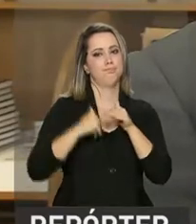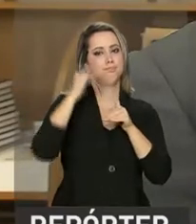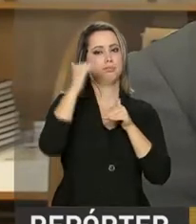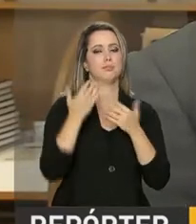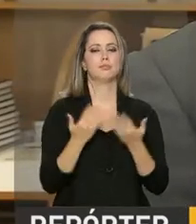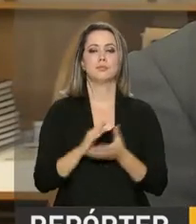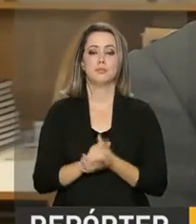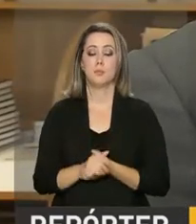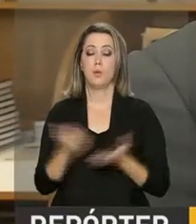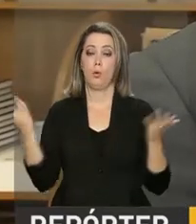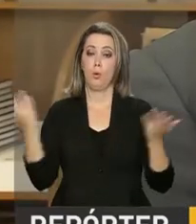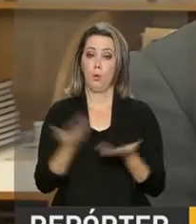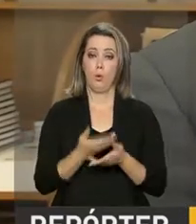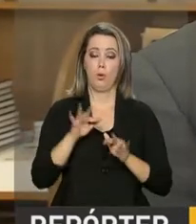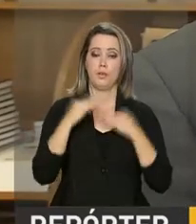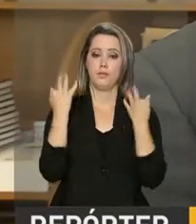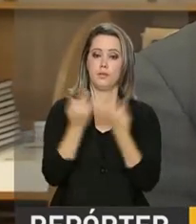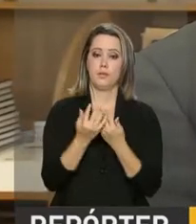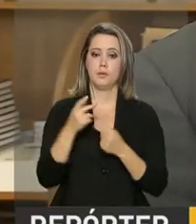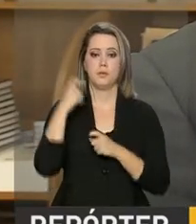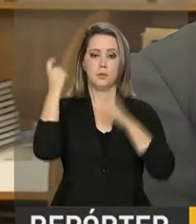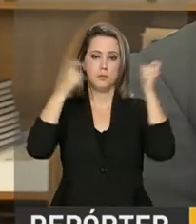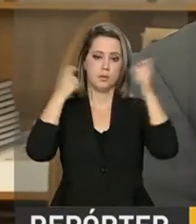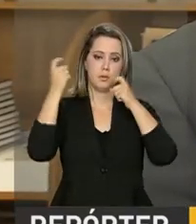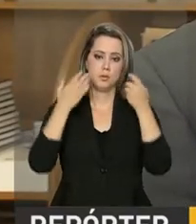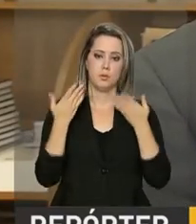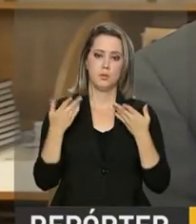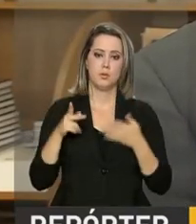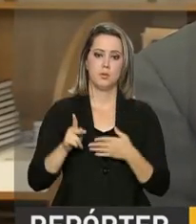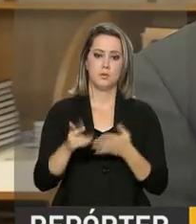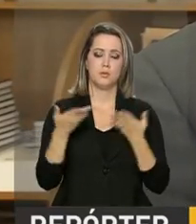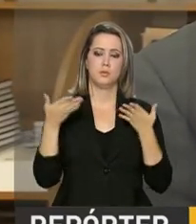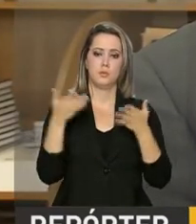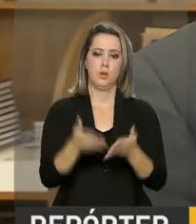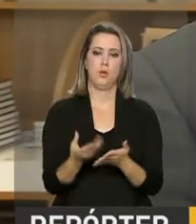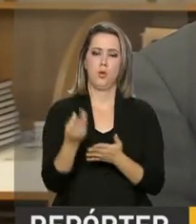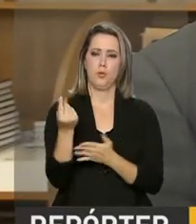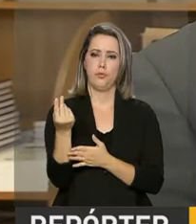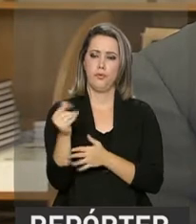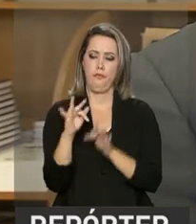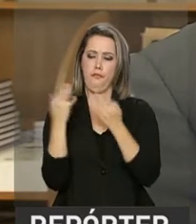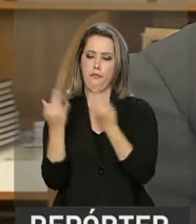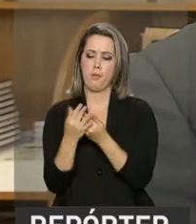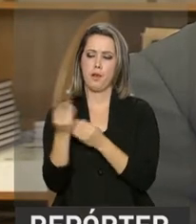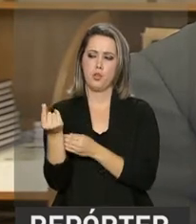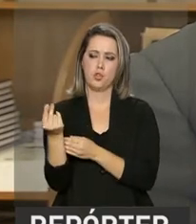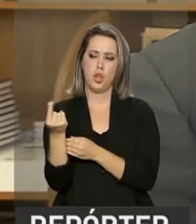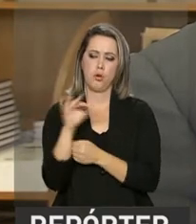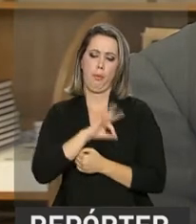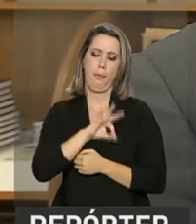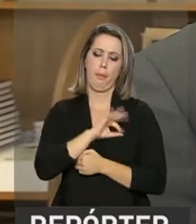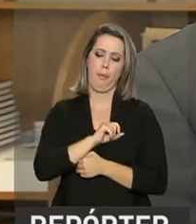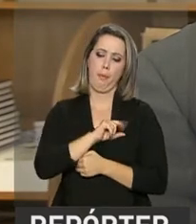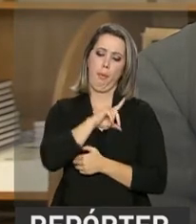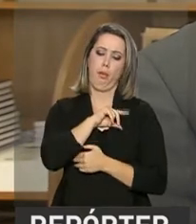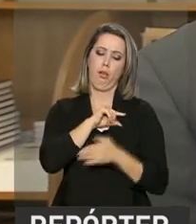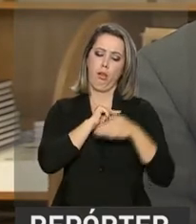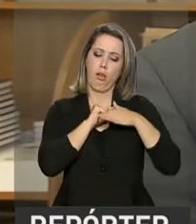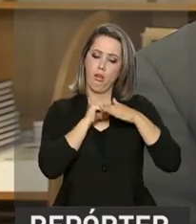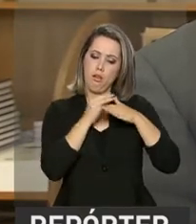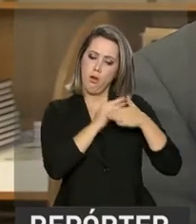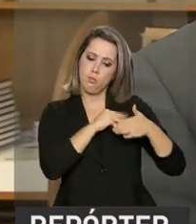preocupado nos últimos tempos toda vez que tem uma entrada de recursos e guardar a parte desse recurso fazer frente